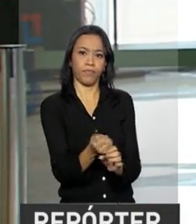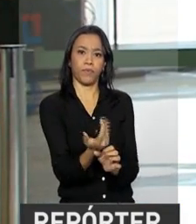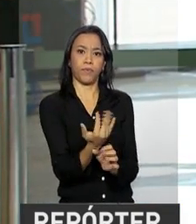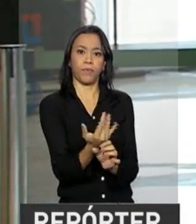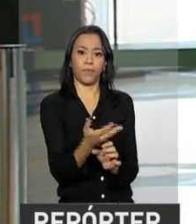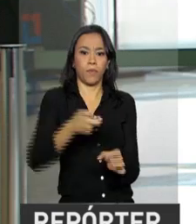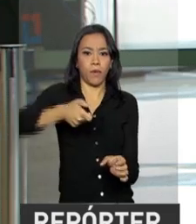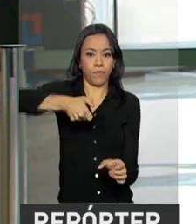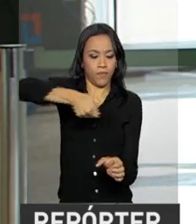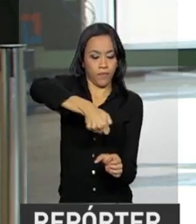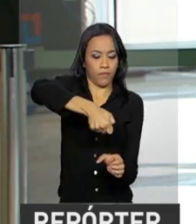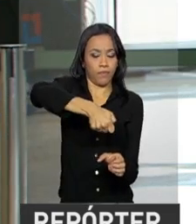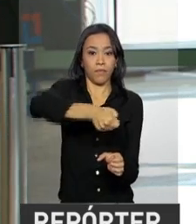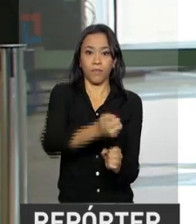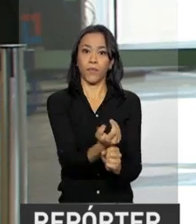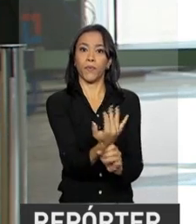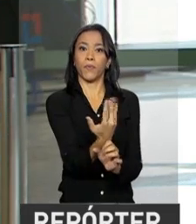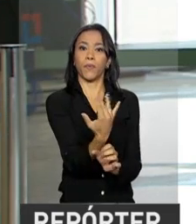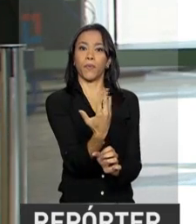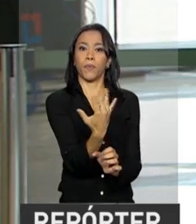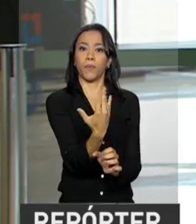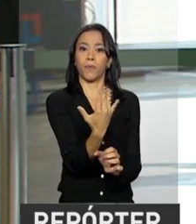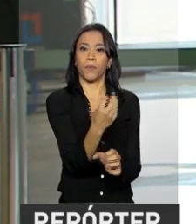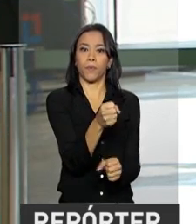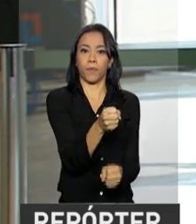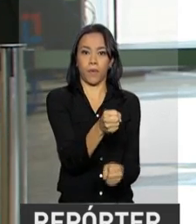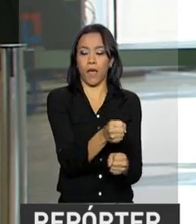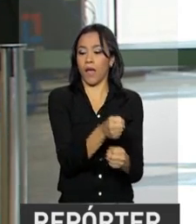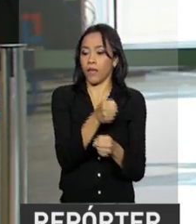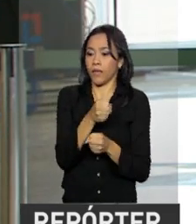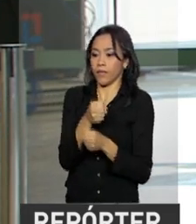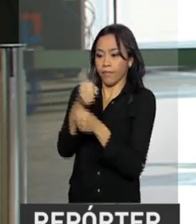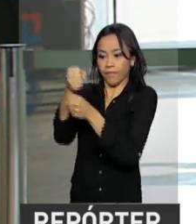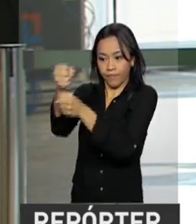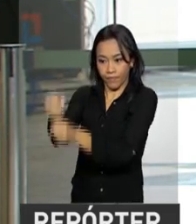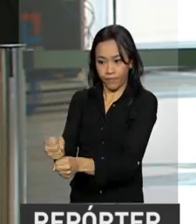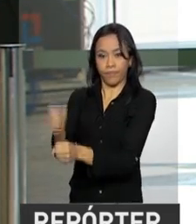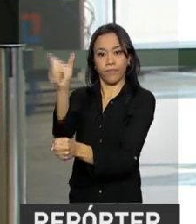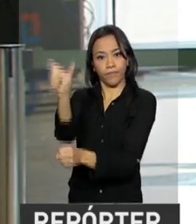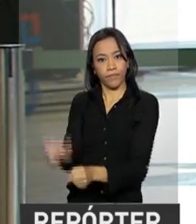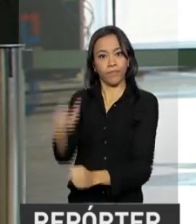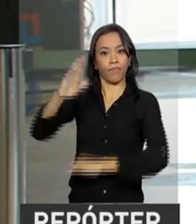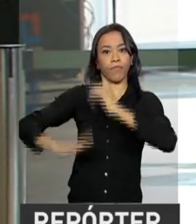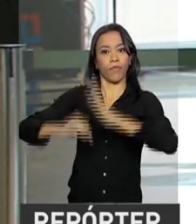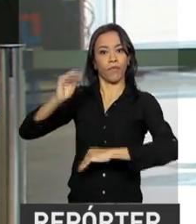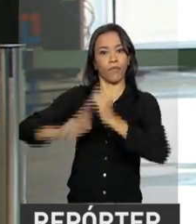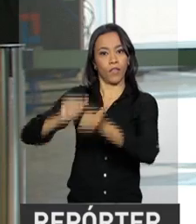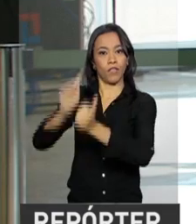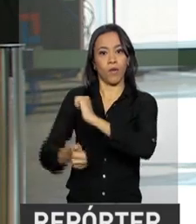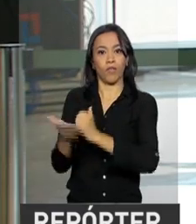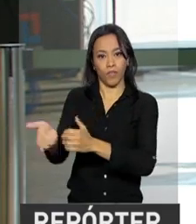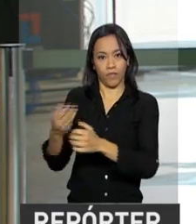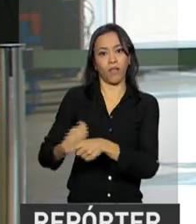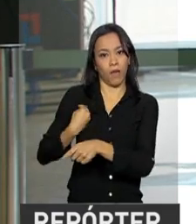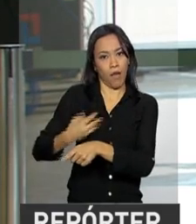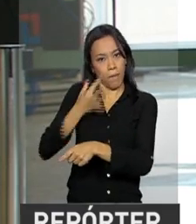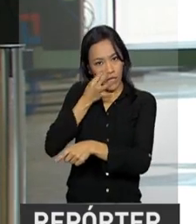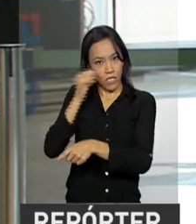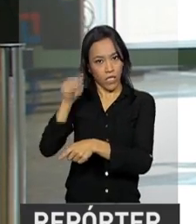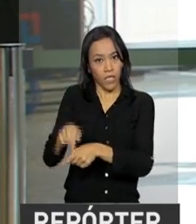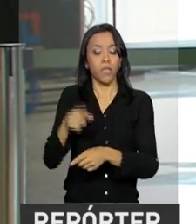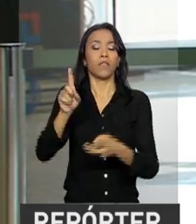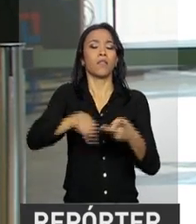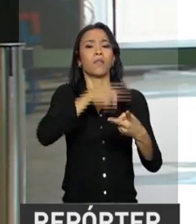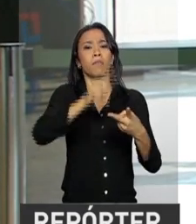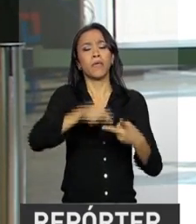lanterna que traz a chama e aí ele passa a chama para a tocha de um atleta paralímpico que vai estar presente aqui na cerimônia também vão estar presentes